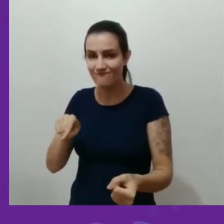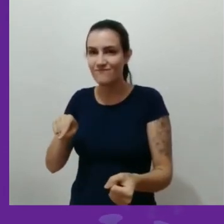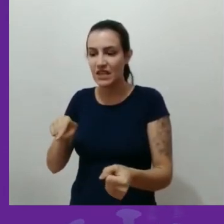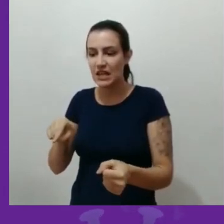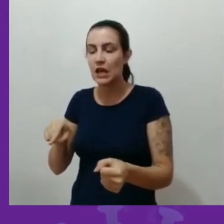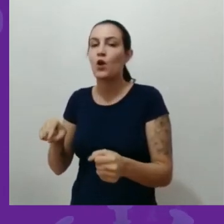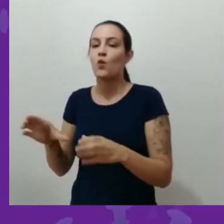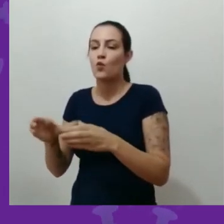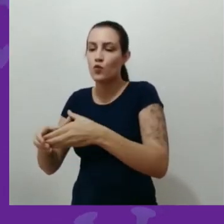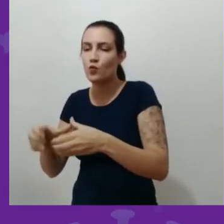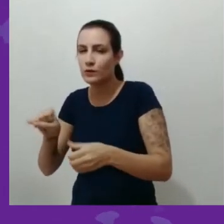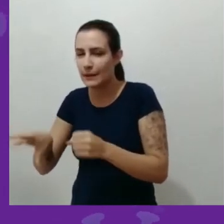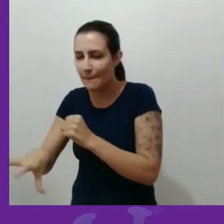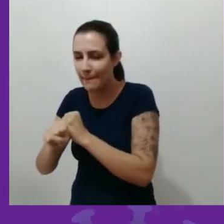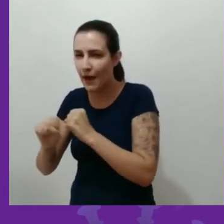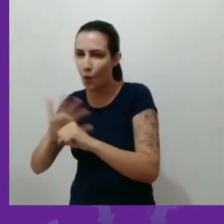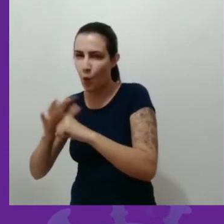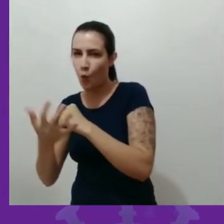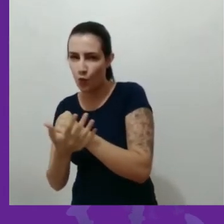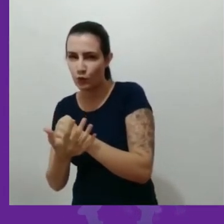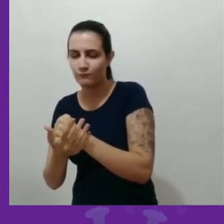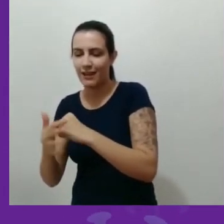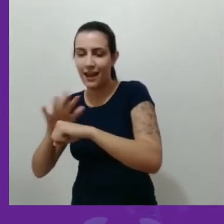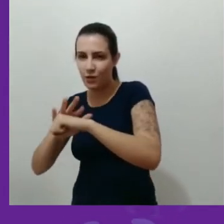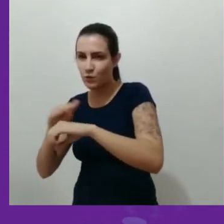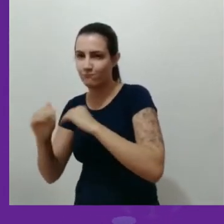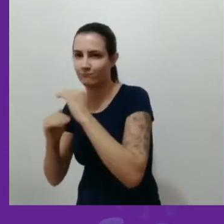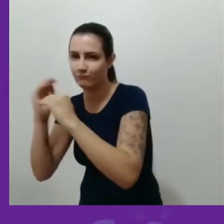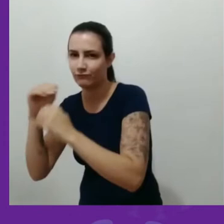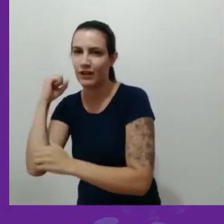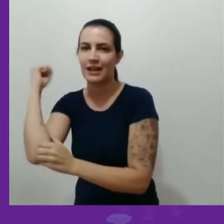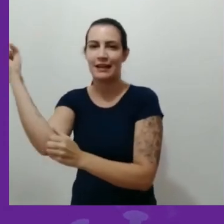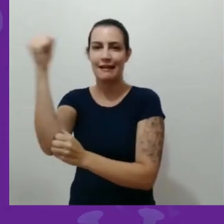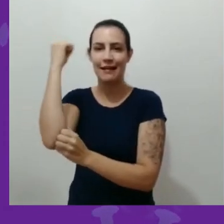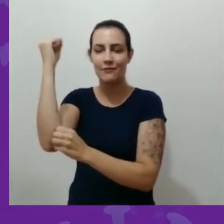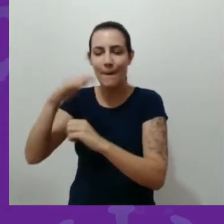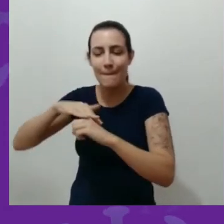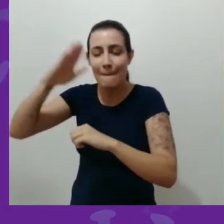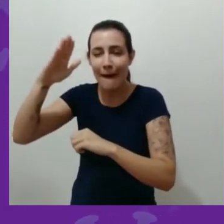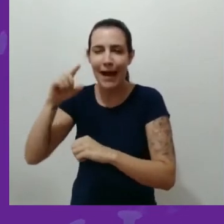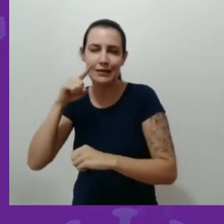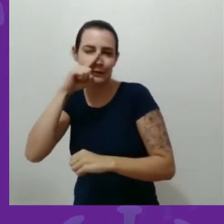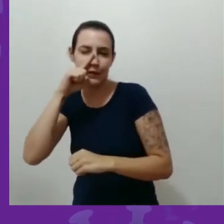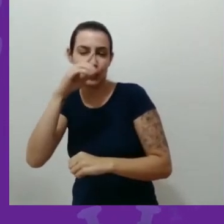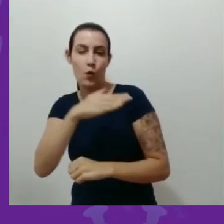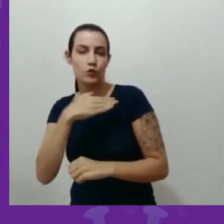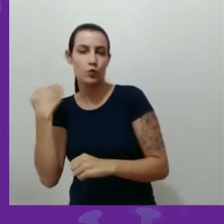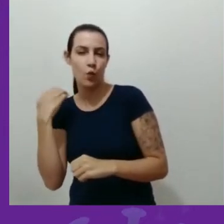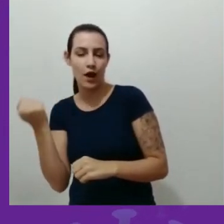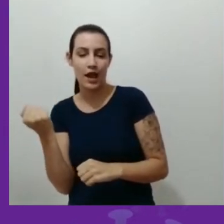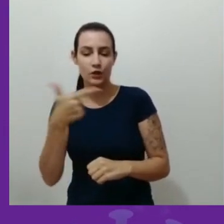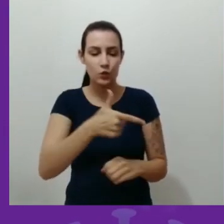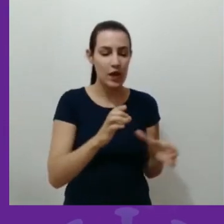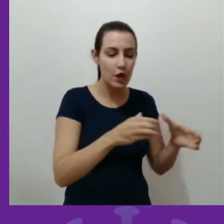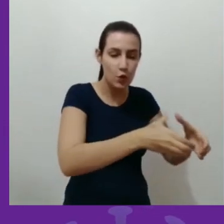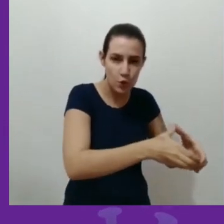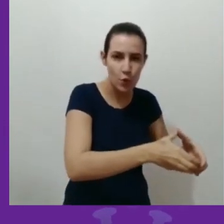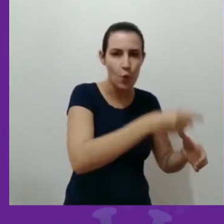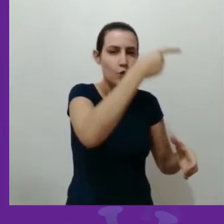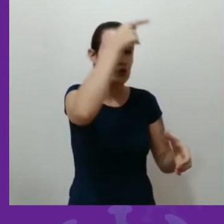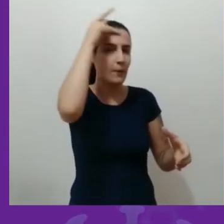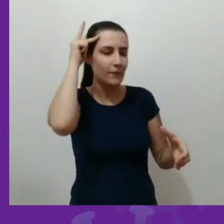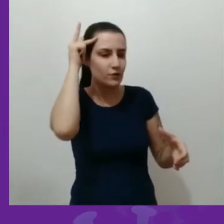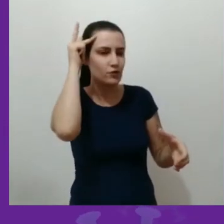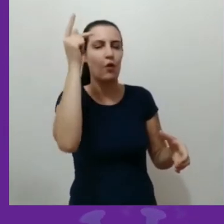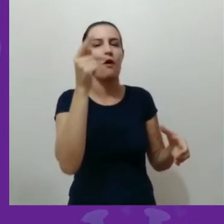desnutridas são pessoas que se adoecerem com a convide e tiverem a forma grave da doença tem uma chance aumentada